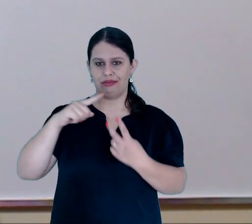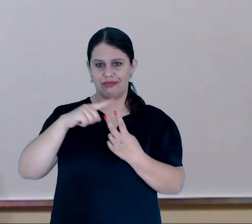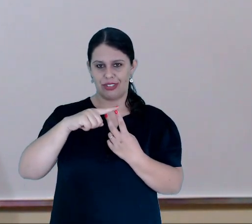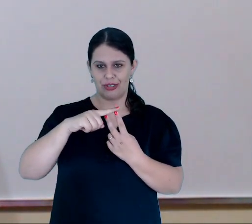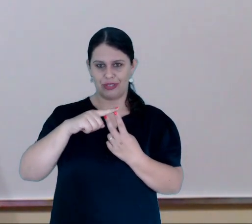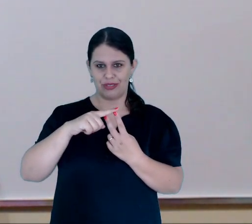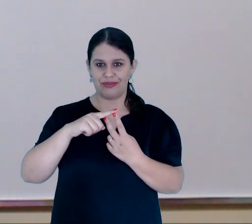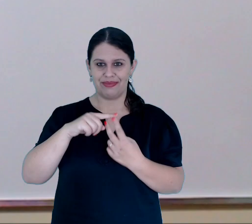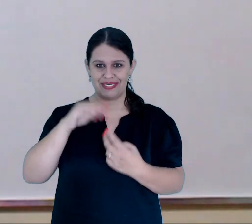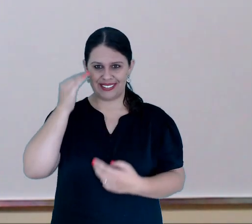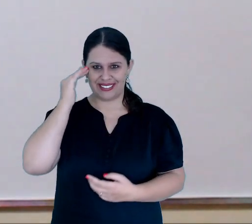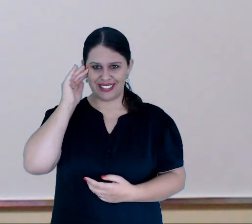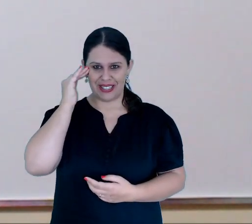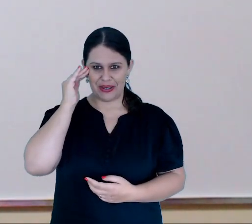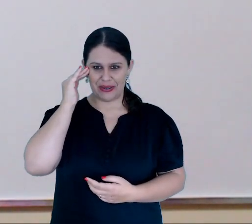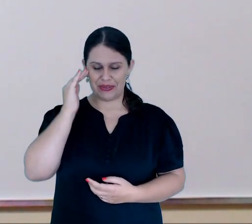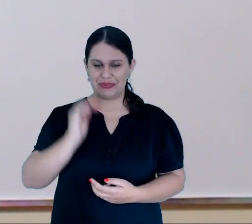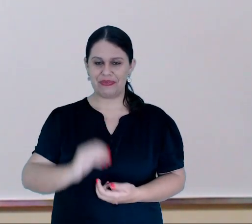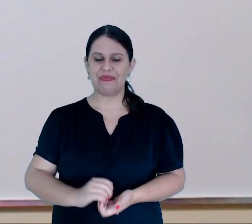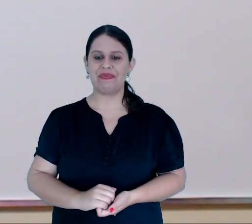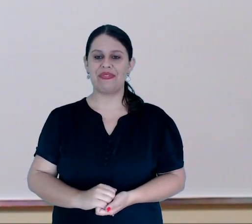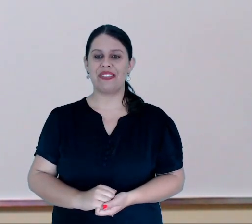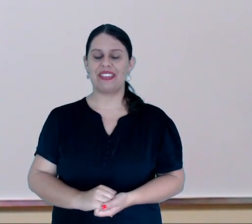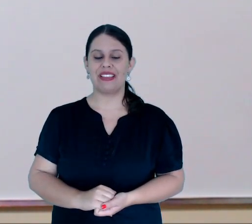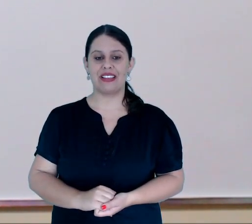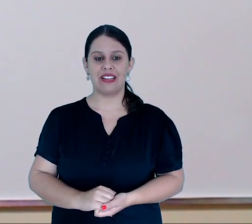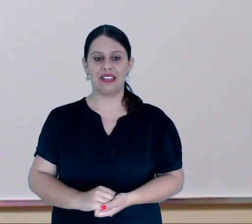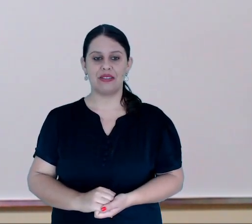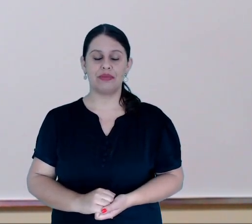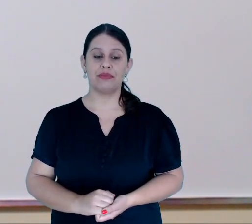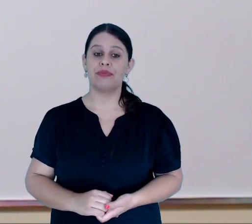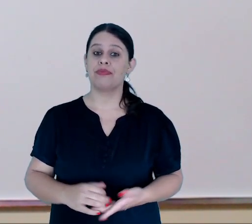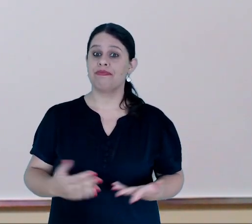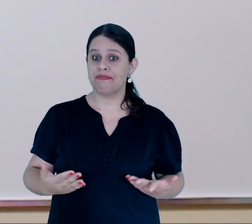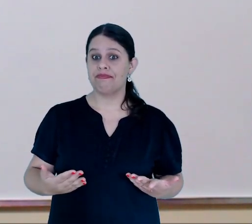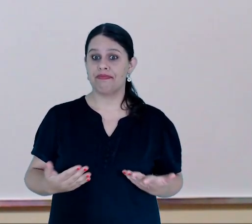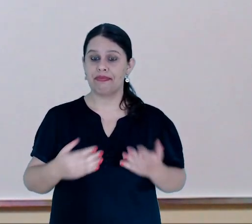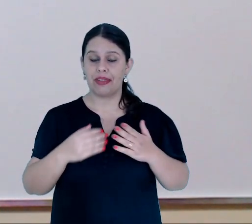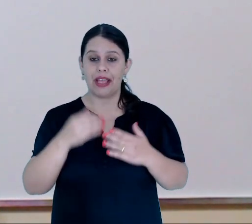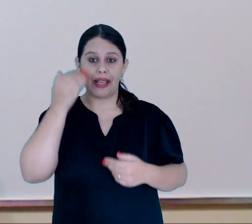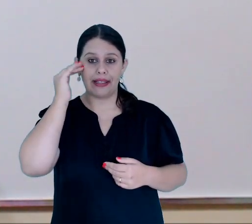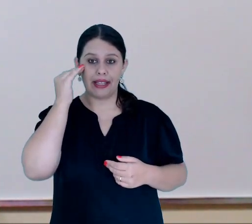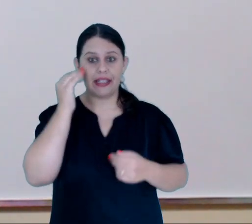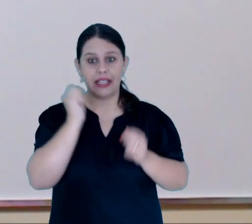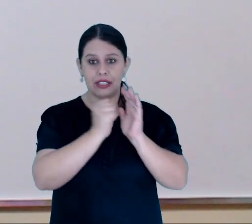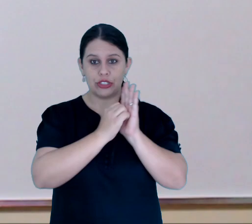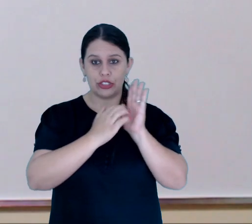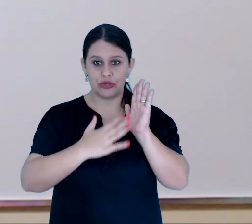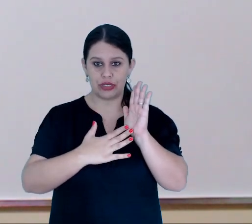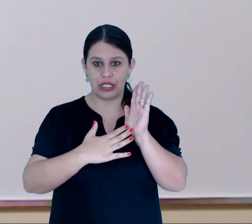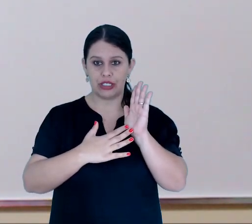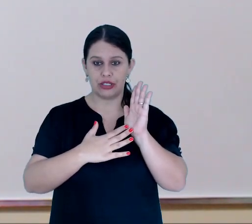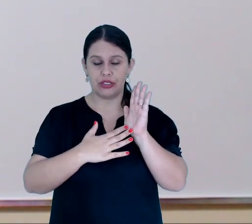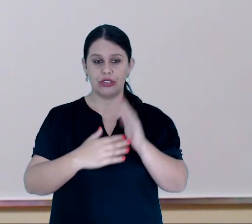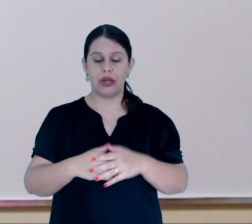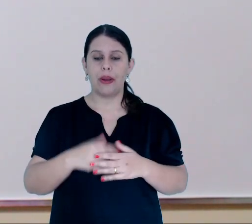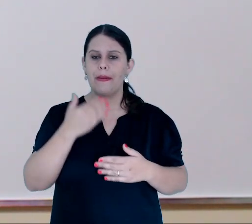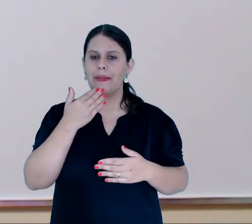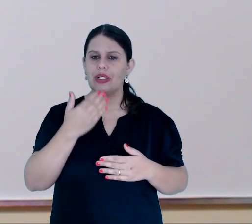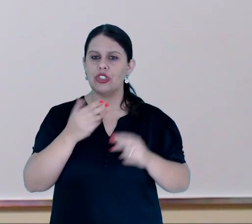vetor A Legal? Muito bem! O item D do exercício